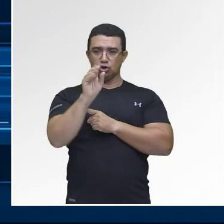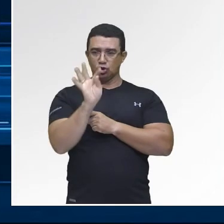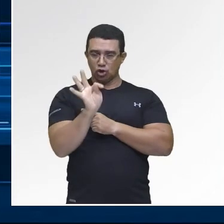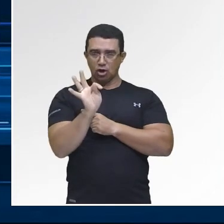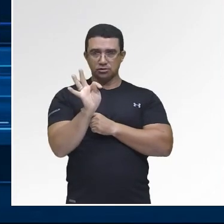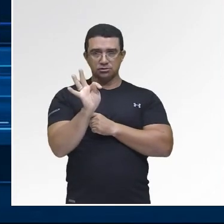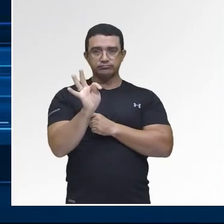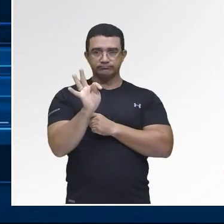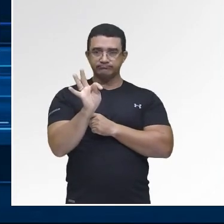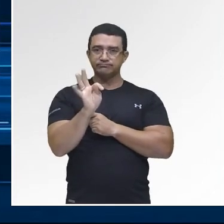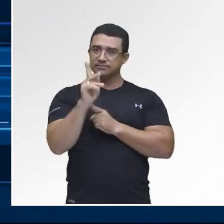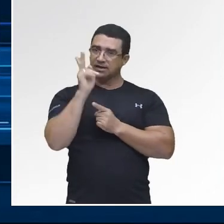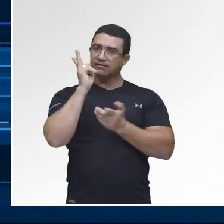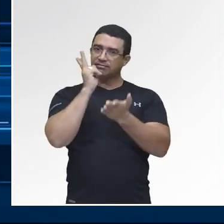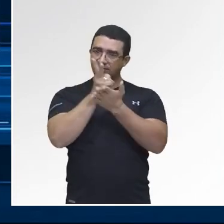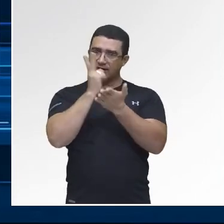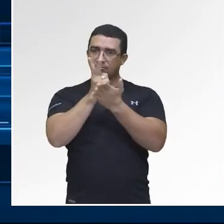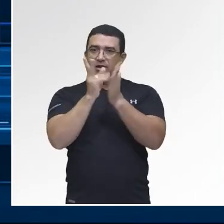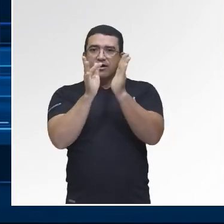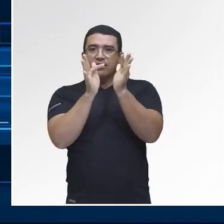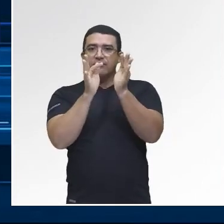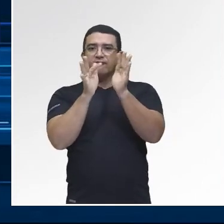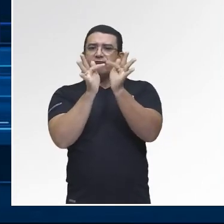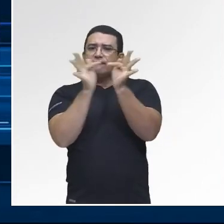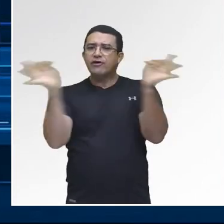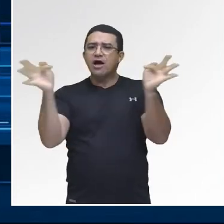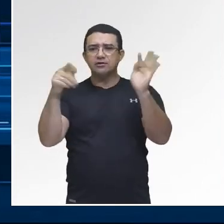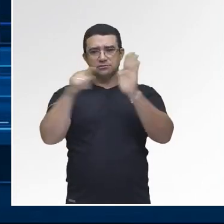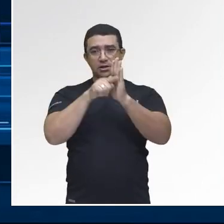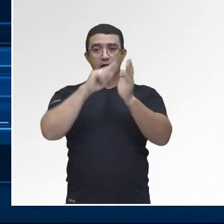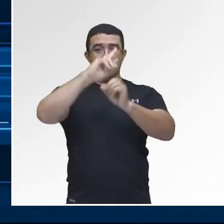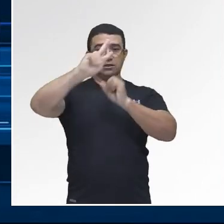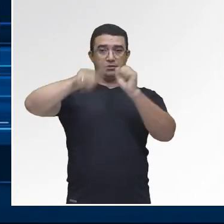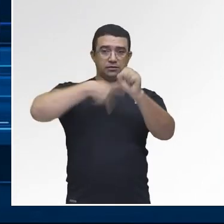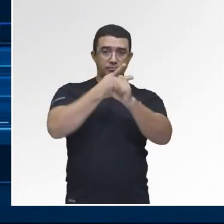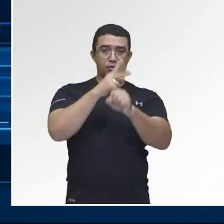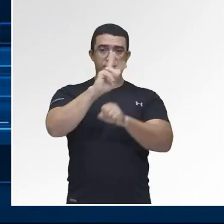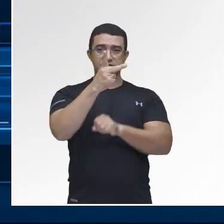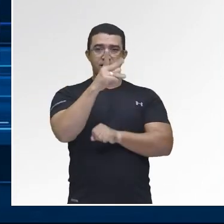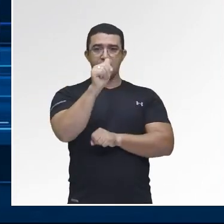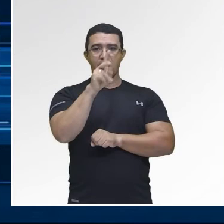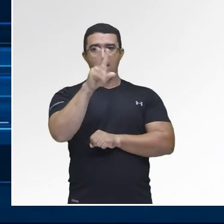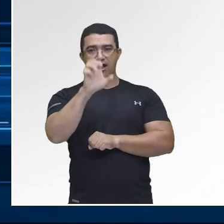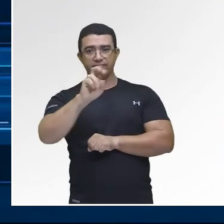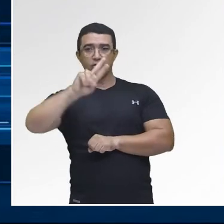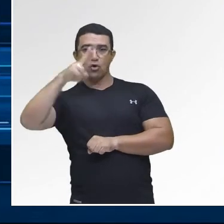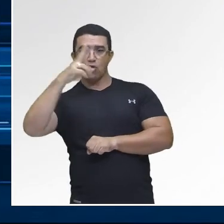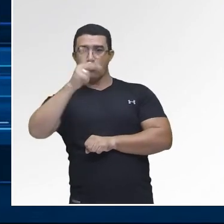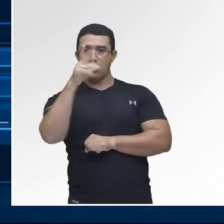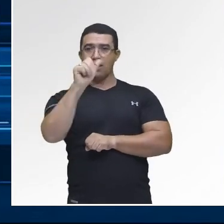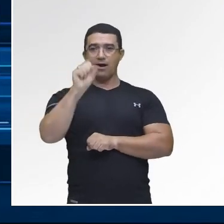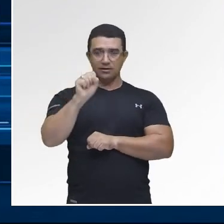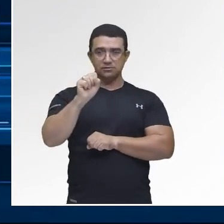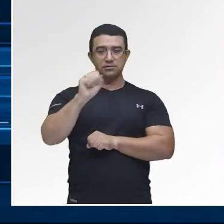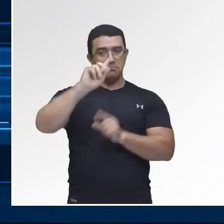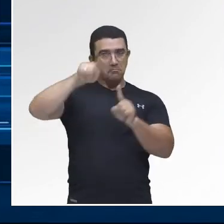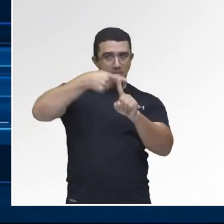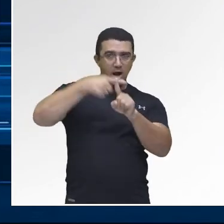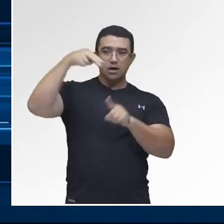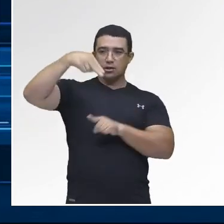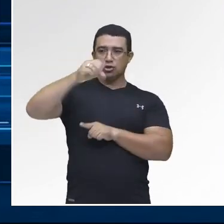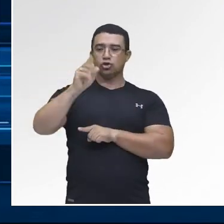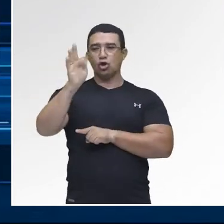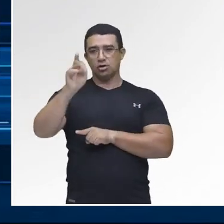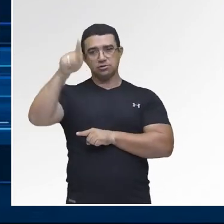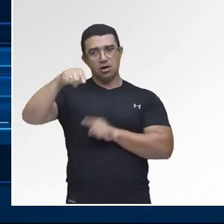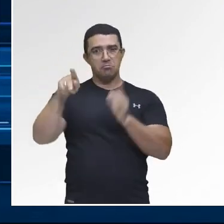presença do not sempre após o verbo have or has. Esse verbo, por sinal, ele faz parte dessa